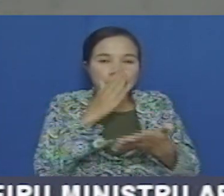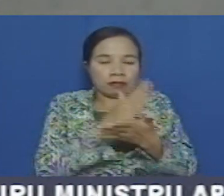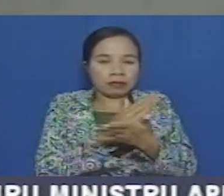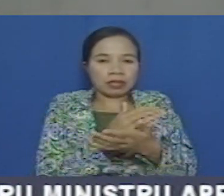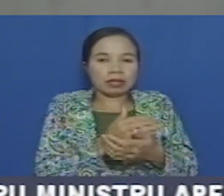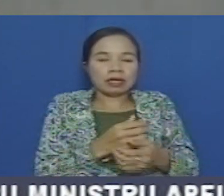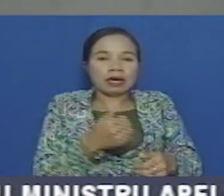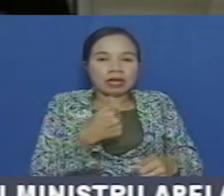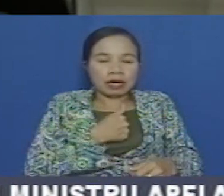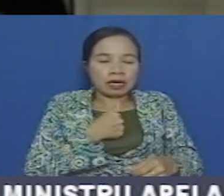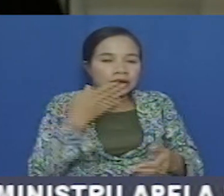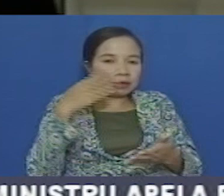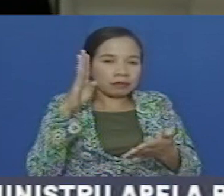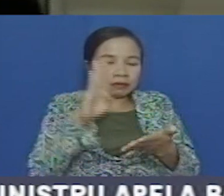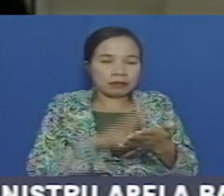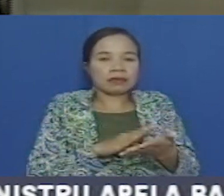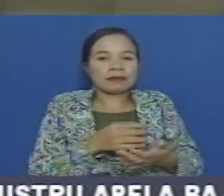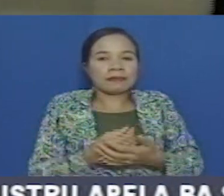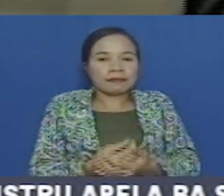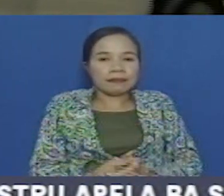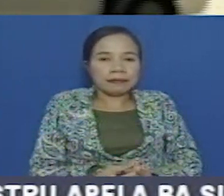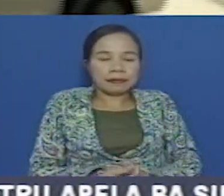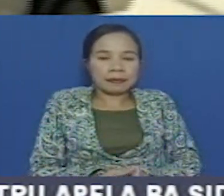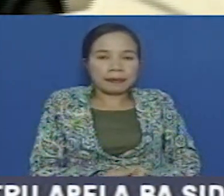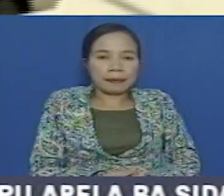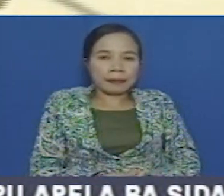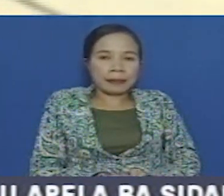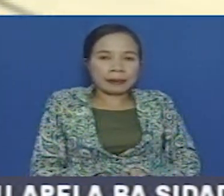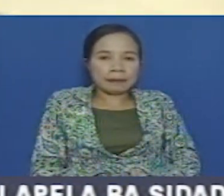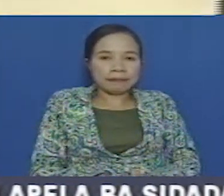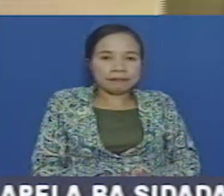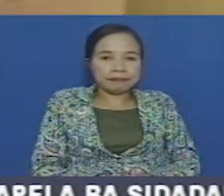actu imoral ne. João da Costa, Cristóvão Silva, RTTL.